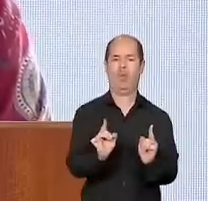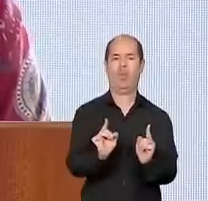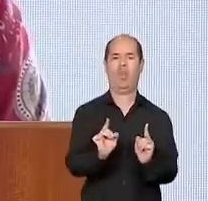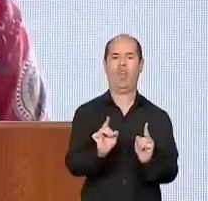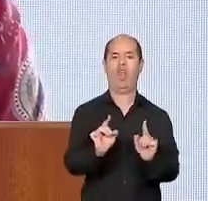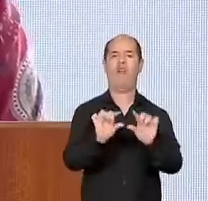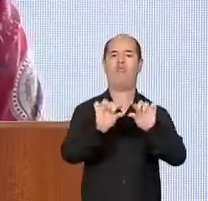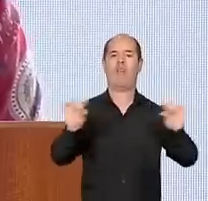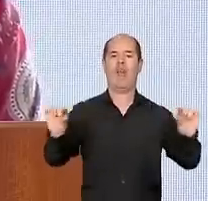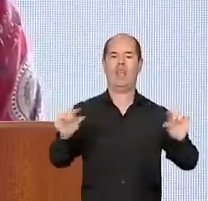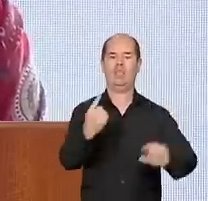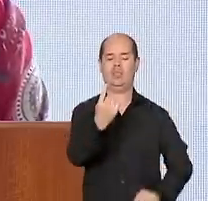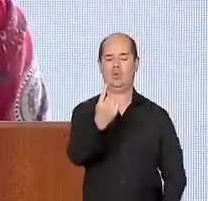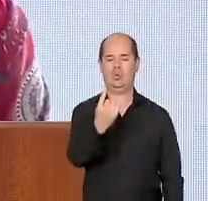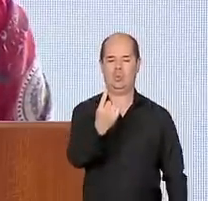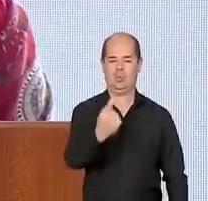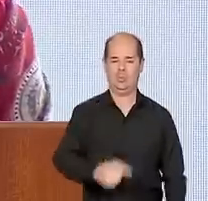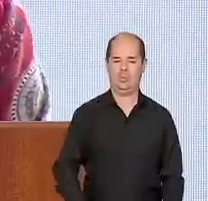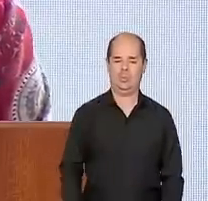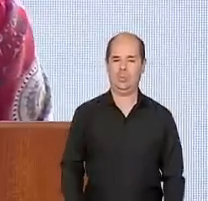está ali? Por favor.